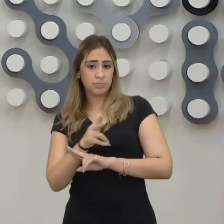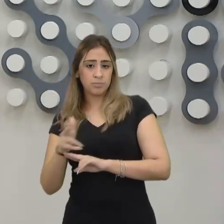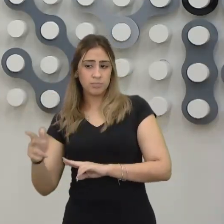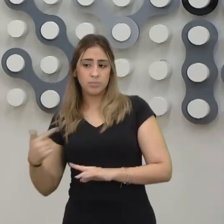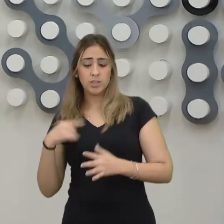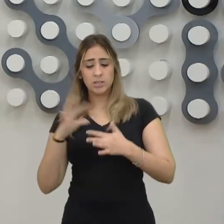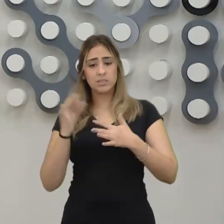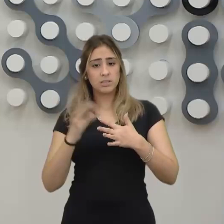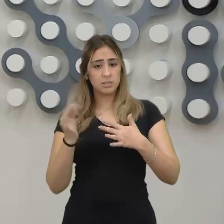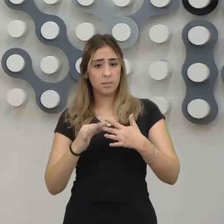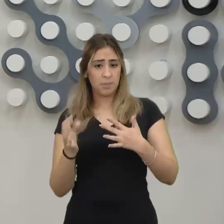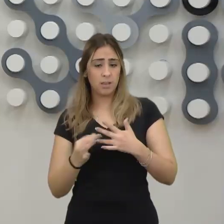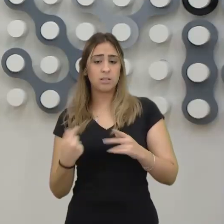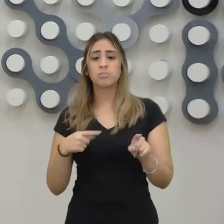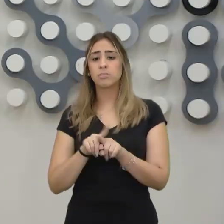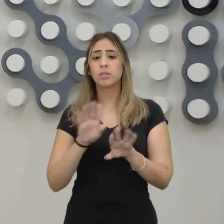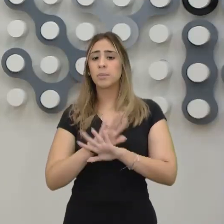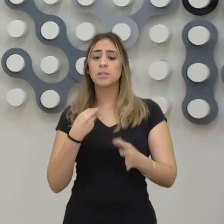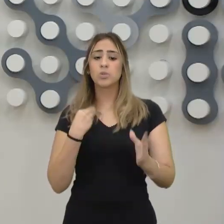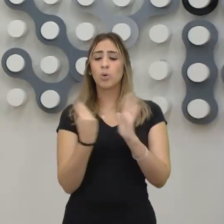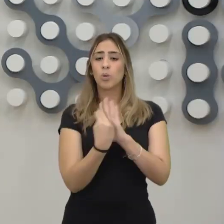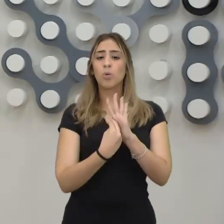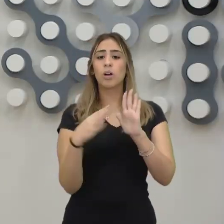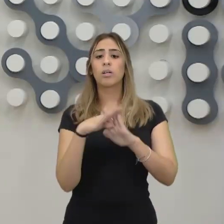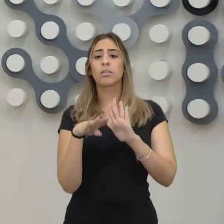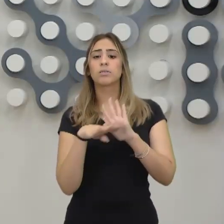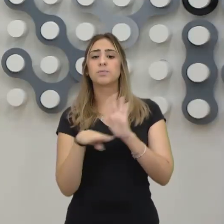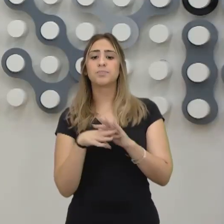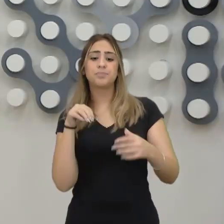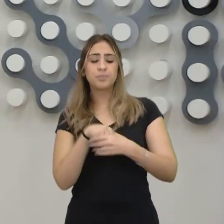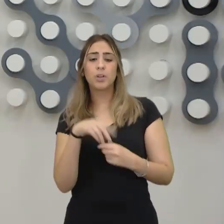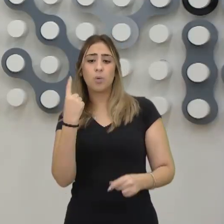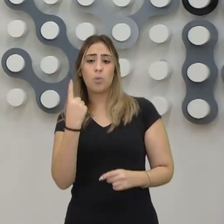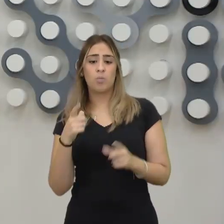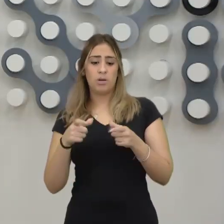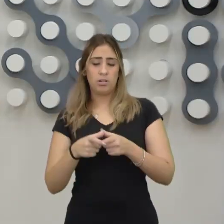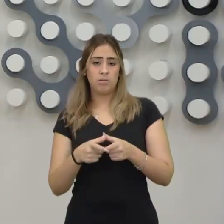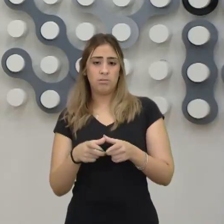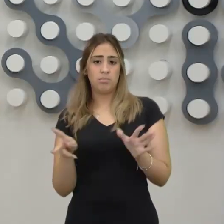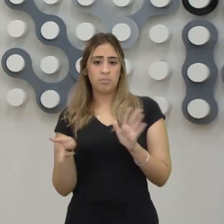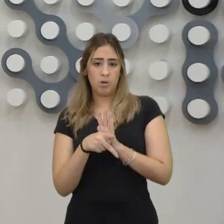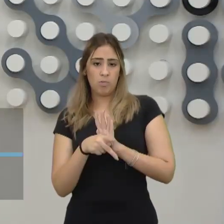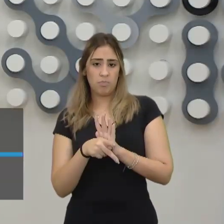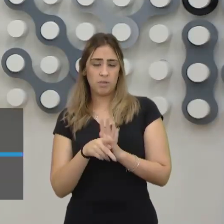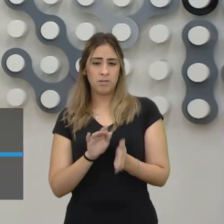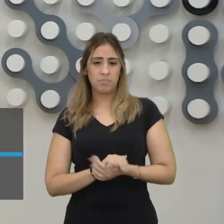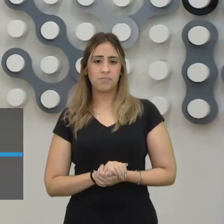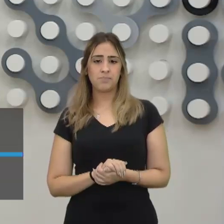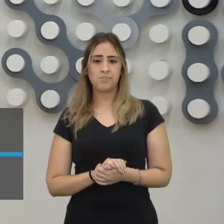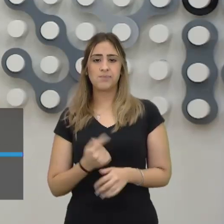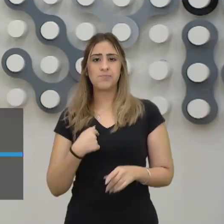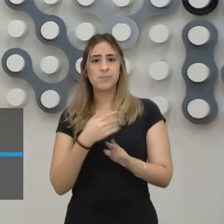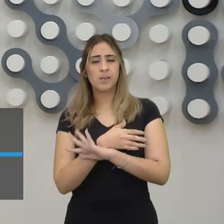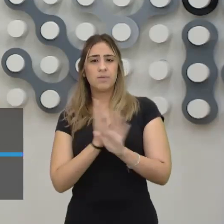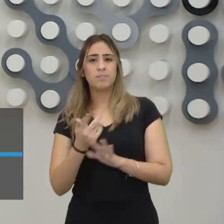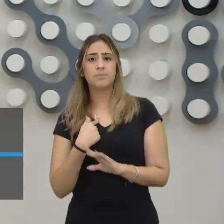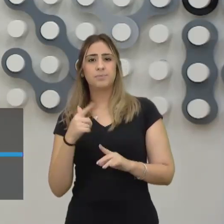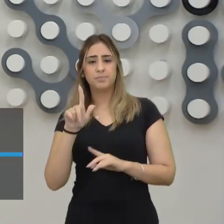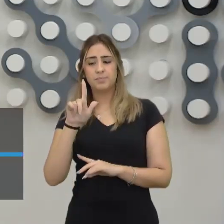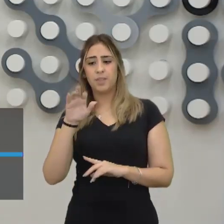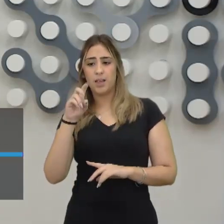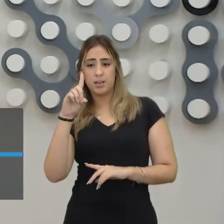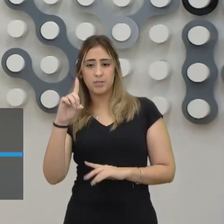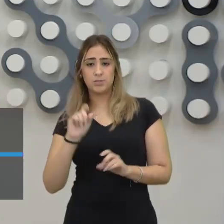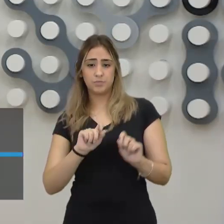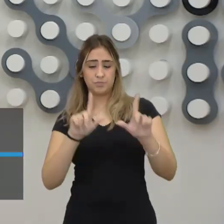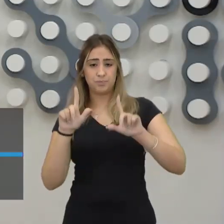de disciplinas que não são mais colocadas dentro apenas de uma caixinha. A gente abriu o leque.